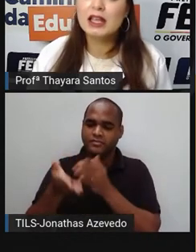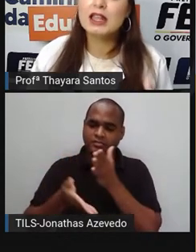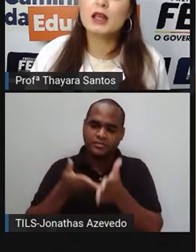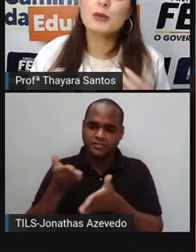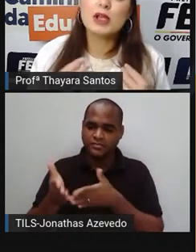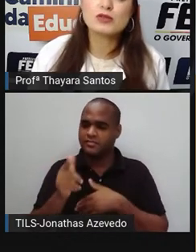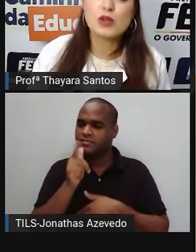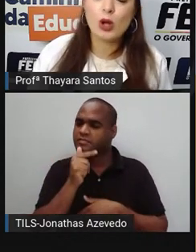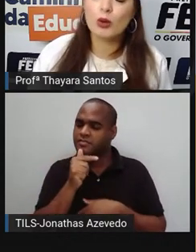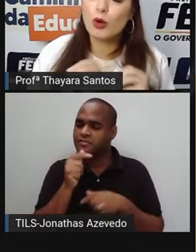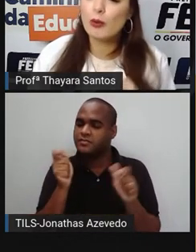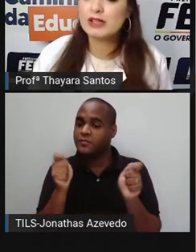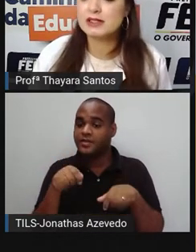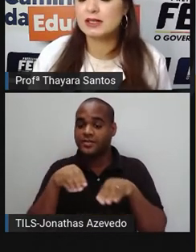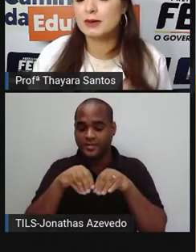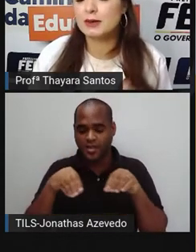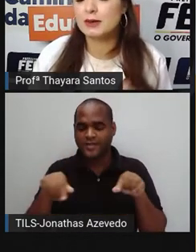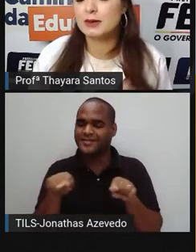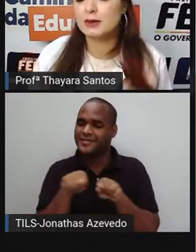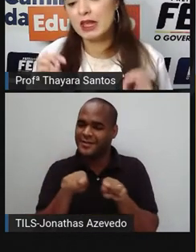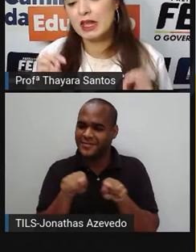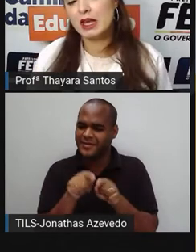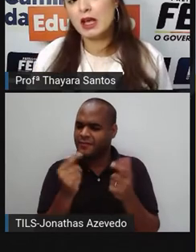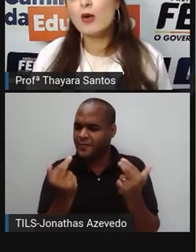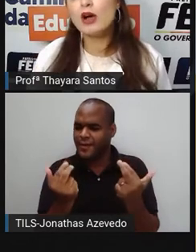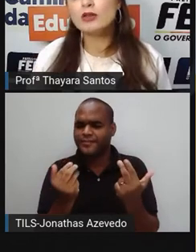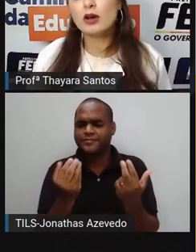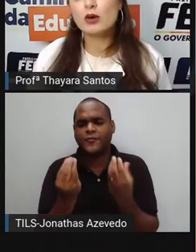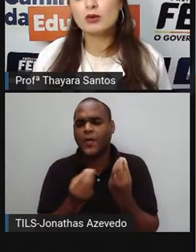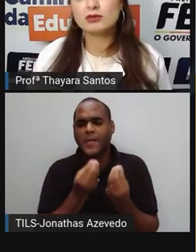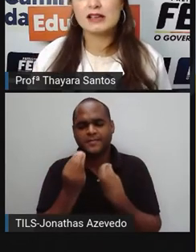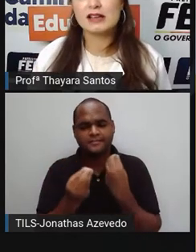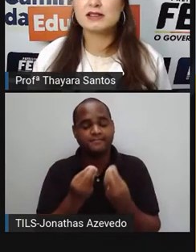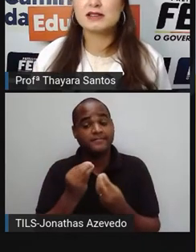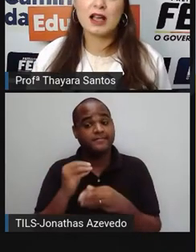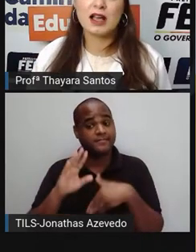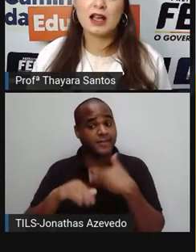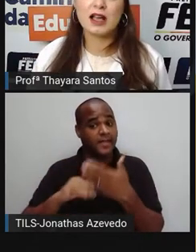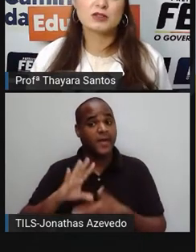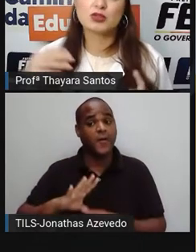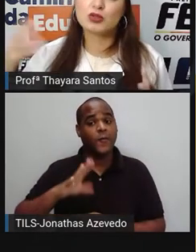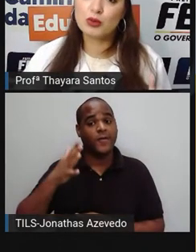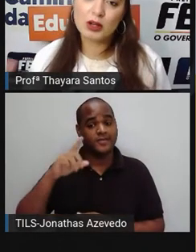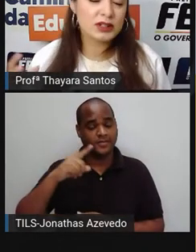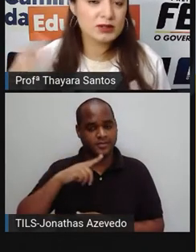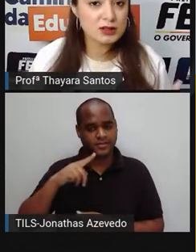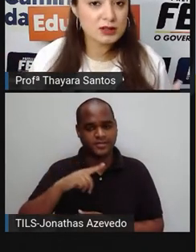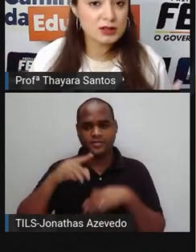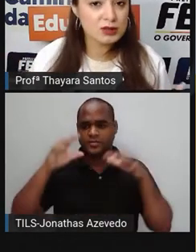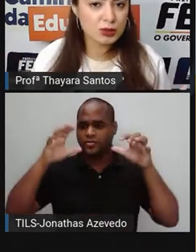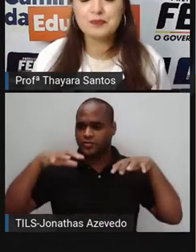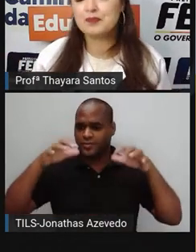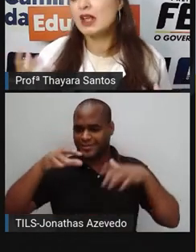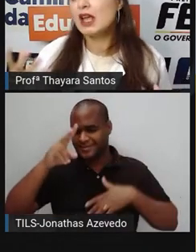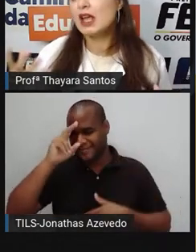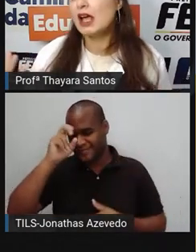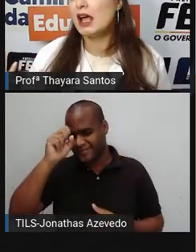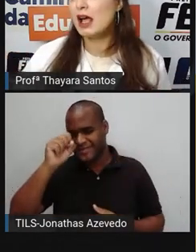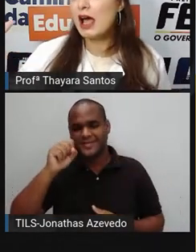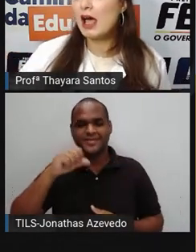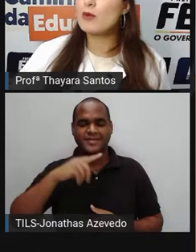água que tá ali e também o solo Como assim quando acontece as quando acontece chuva